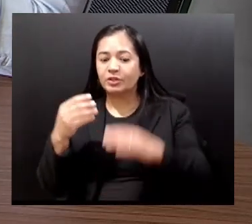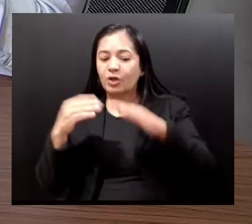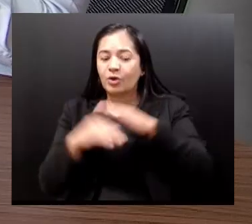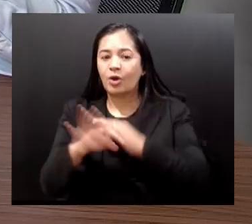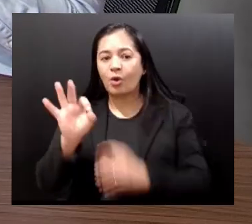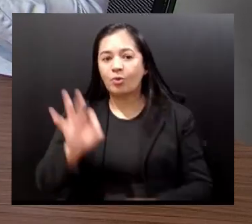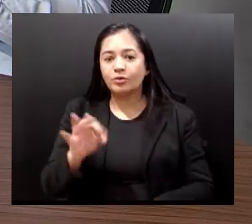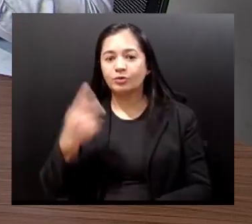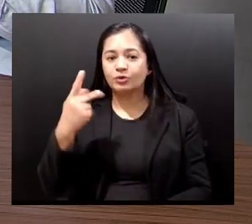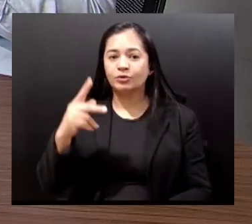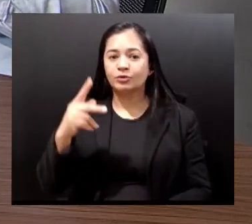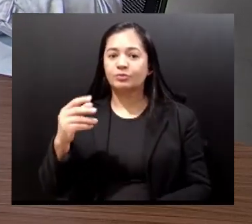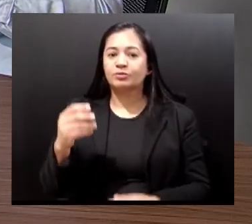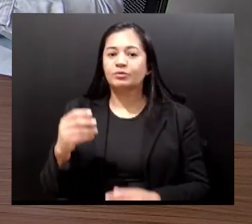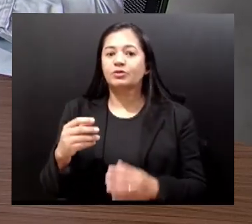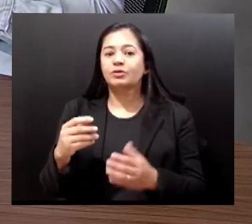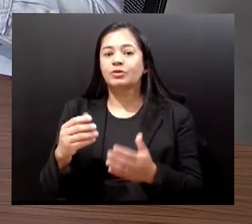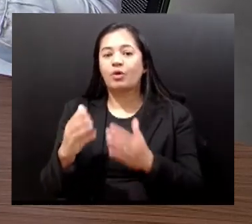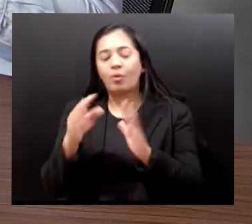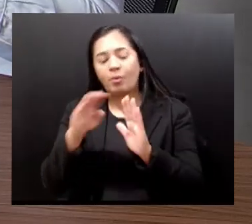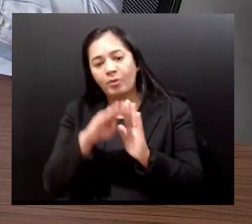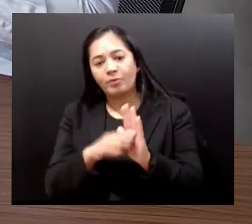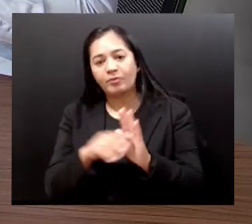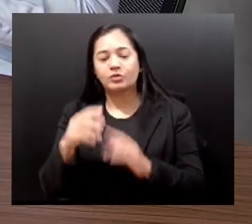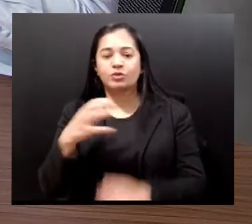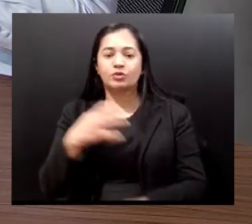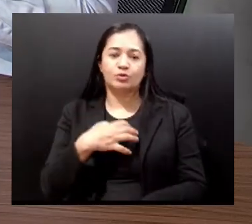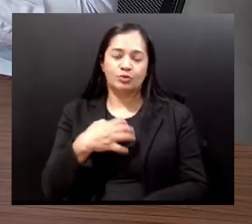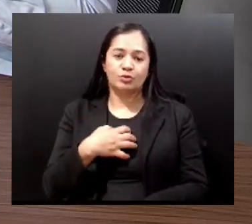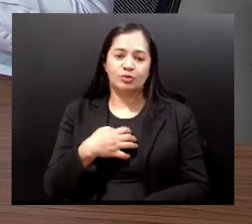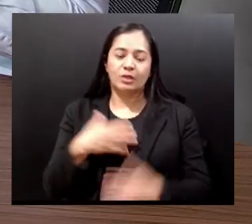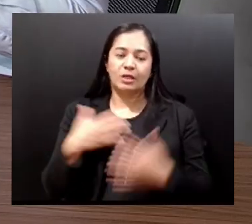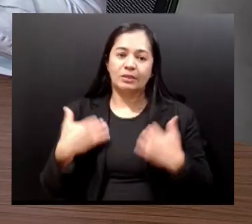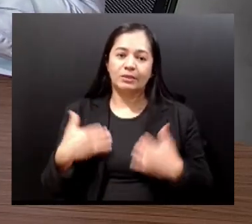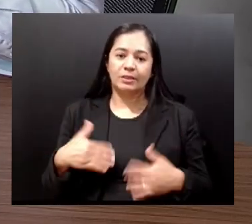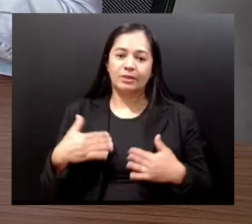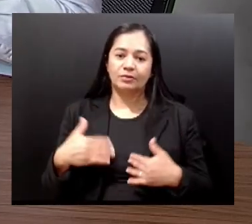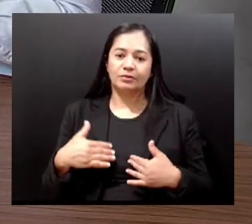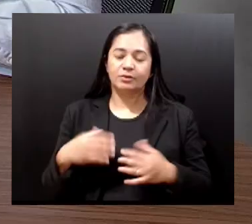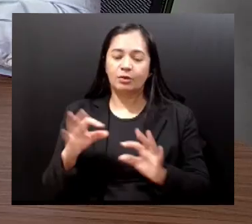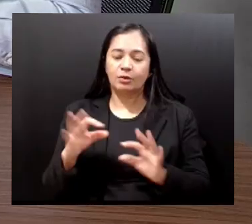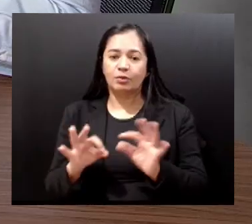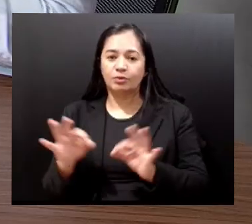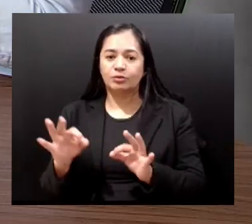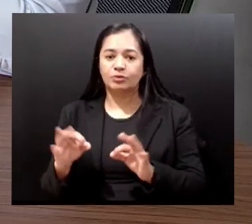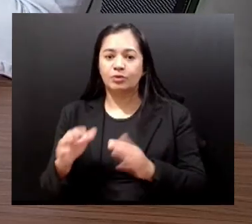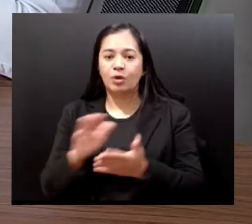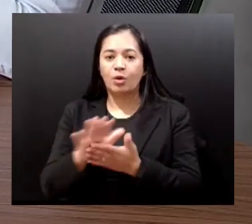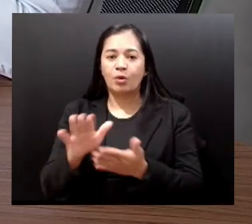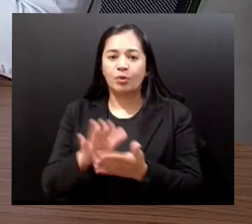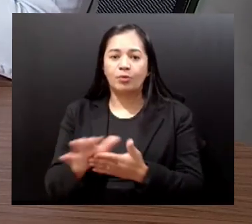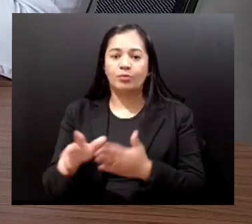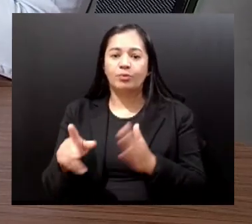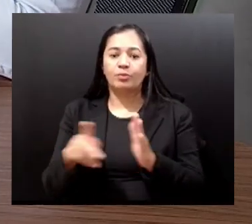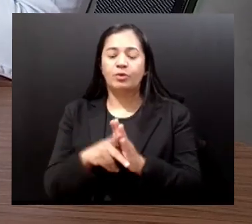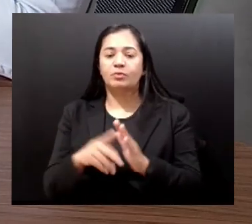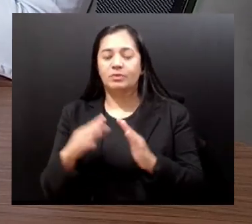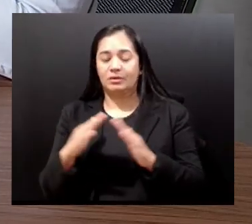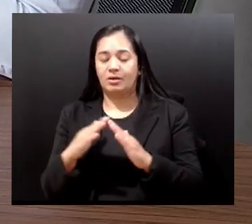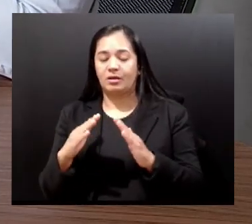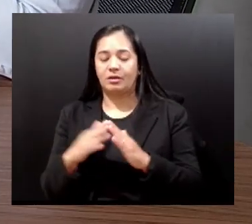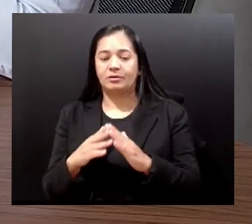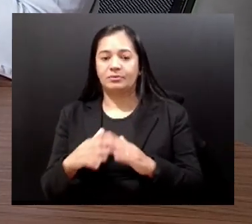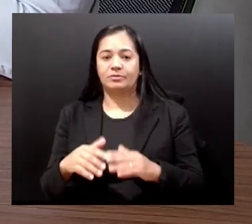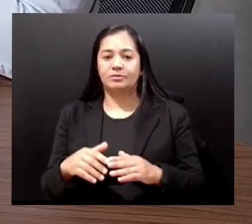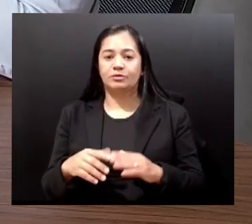Porque aí você está de uma maneira muito tranquila, reajustando os gastos, o orçamento doméstico com a inflação. Não tem